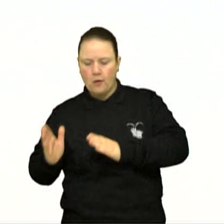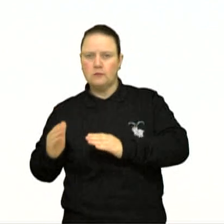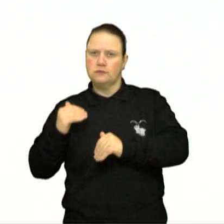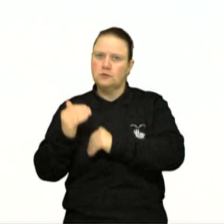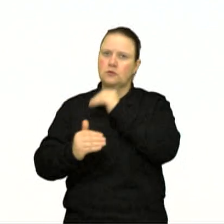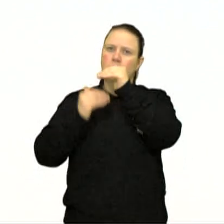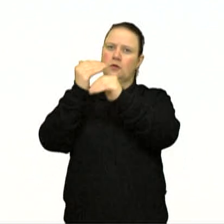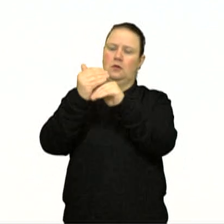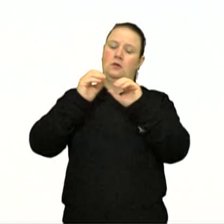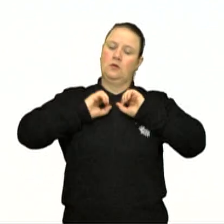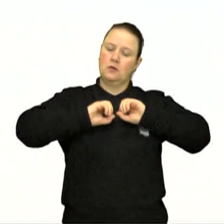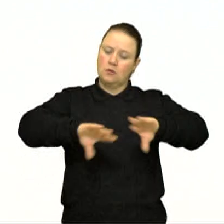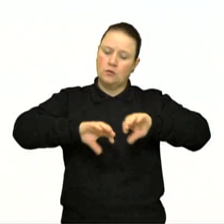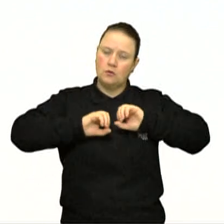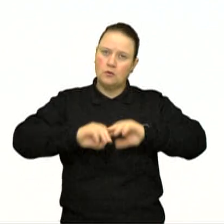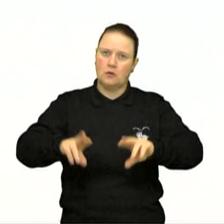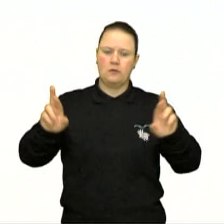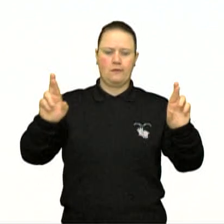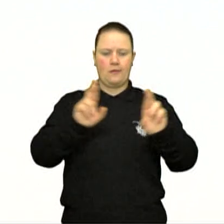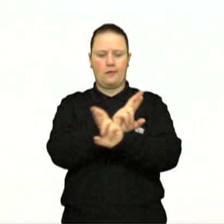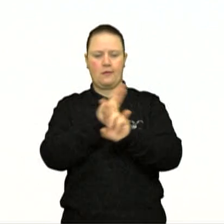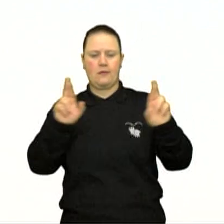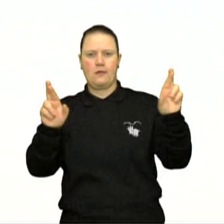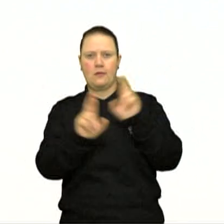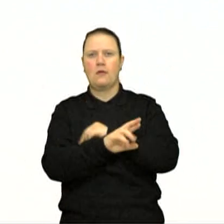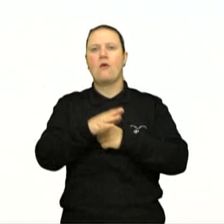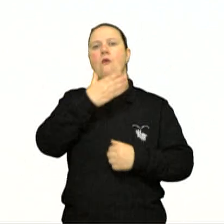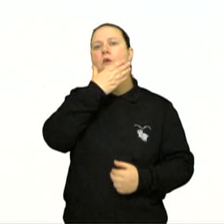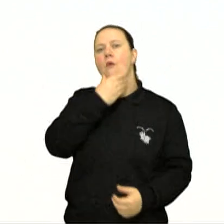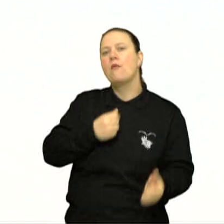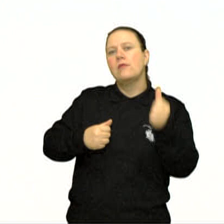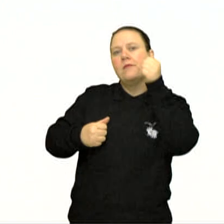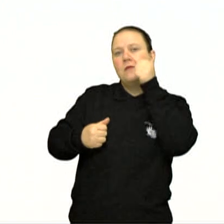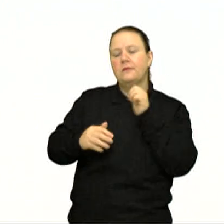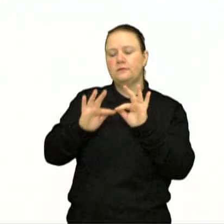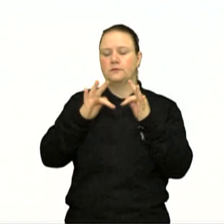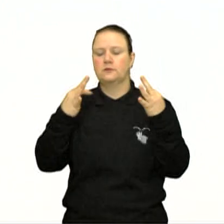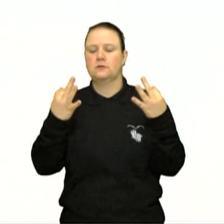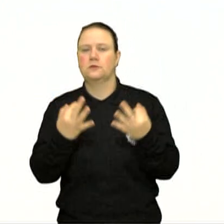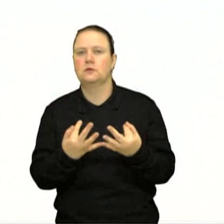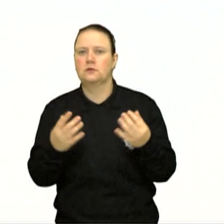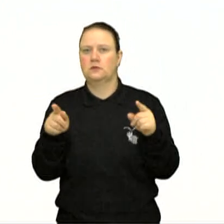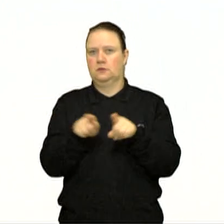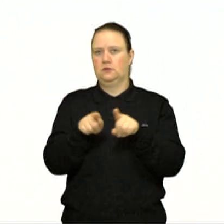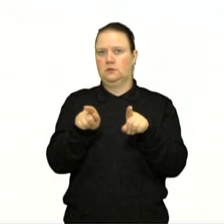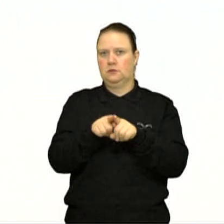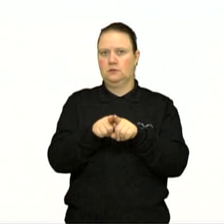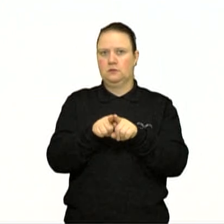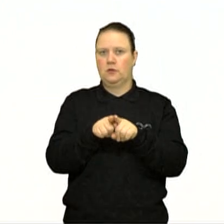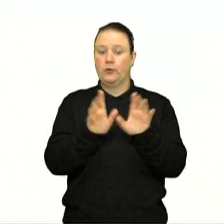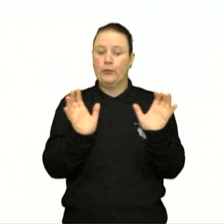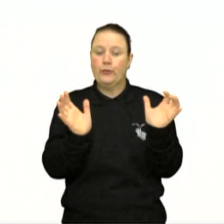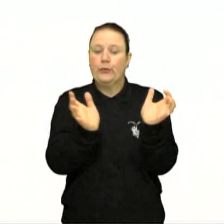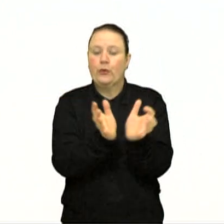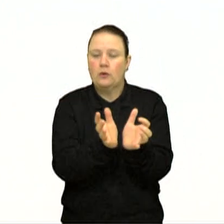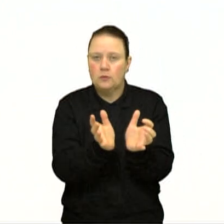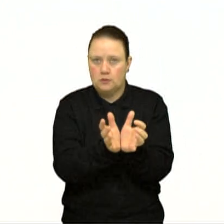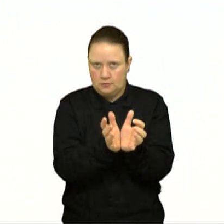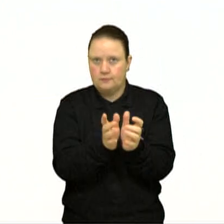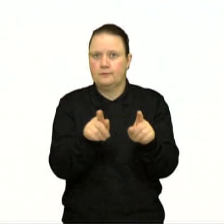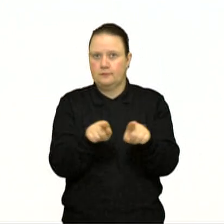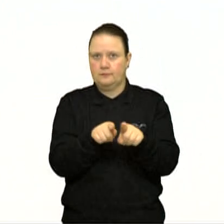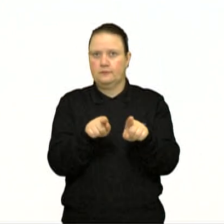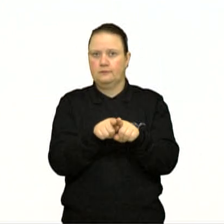educação, as relações entre homens e mulheres, a vida familiar e comunal, ou seja, a vida em comunidade também,